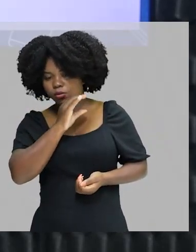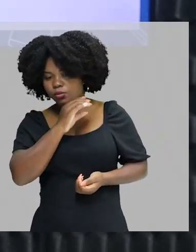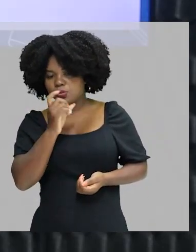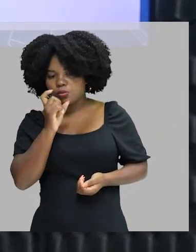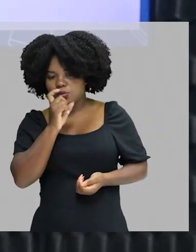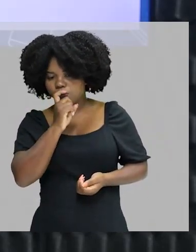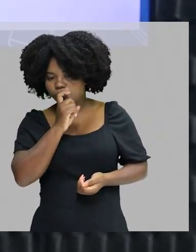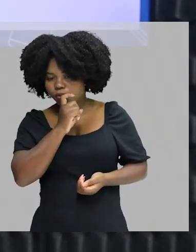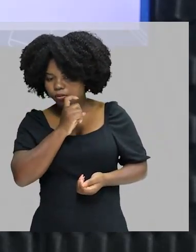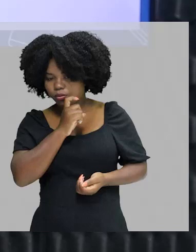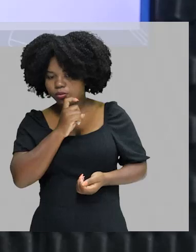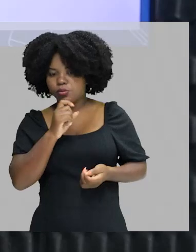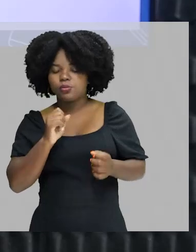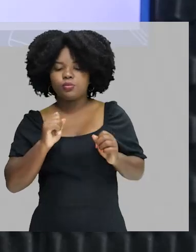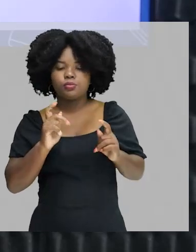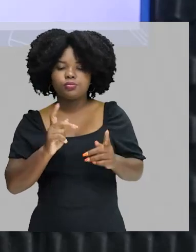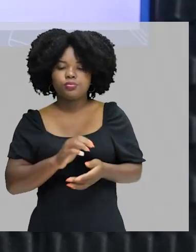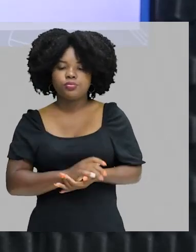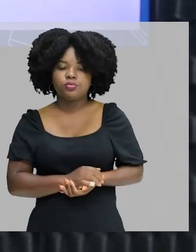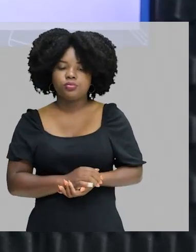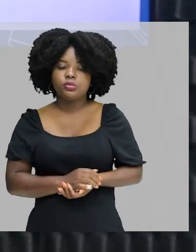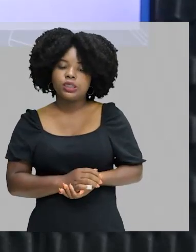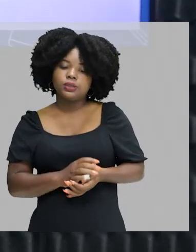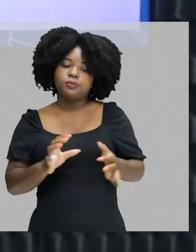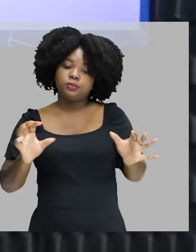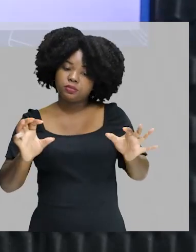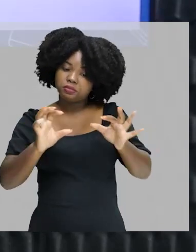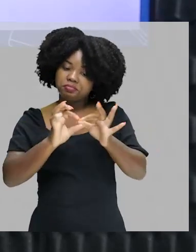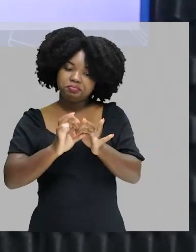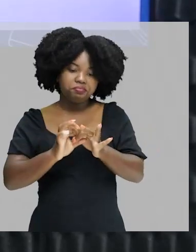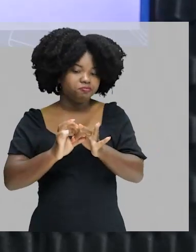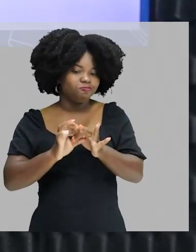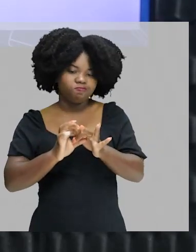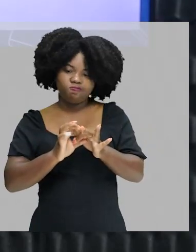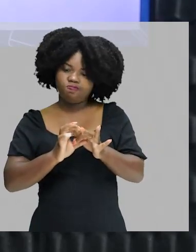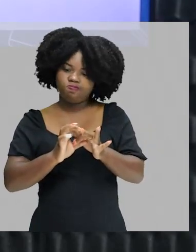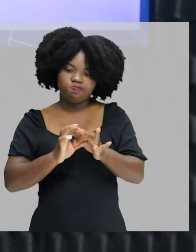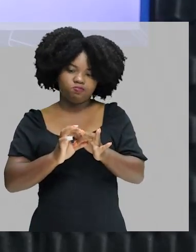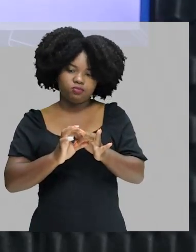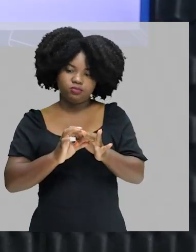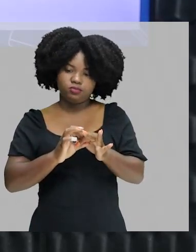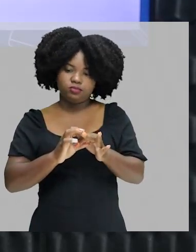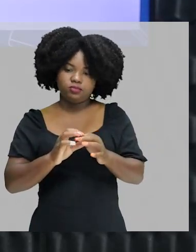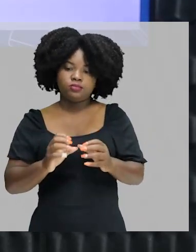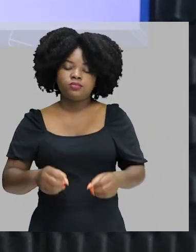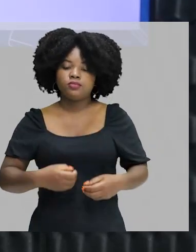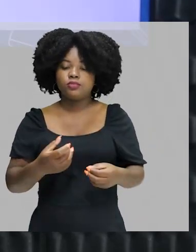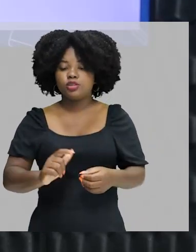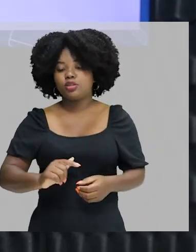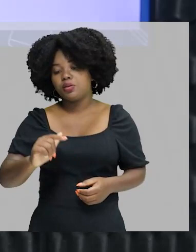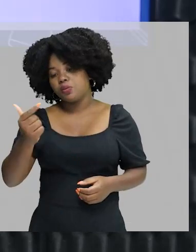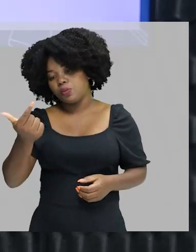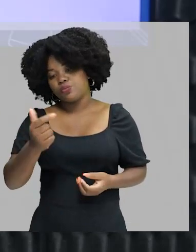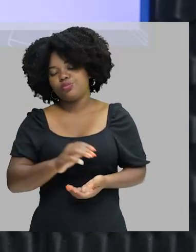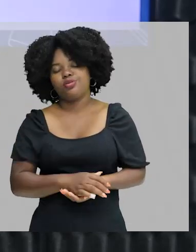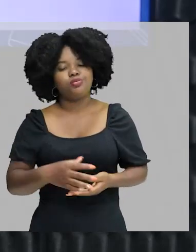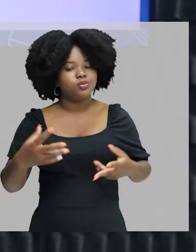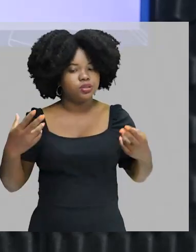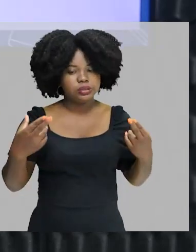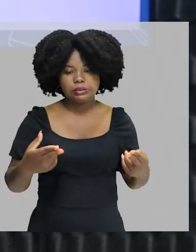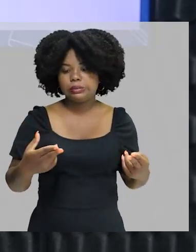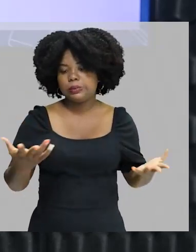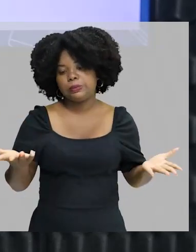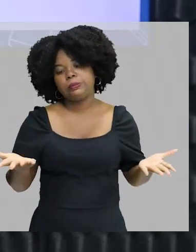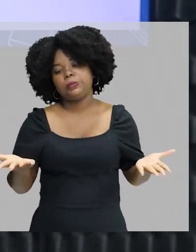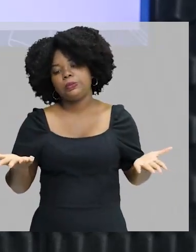e vai gerar o resfriamento, essas ligações não serão estabelecidas novamente. Então,